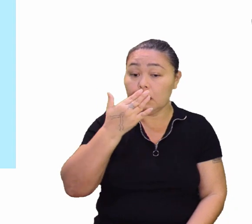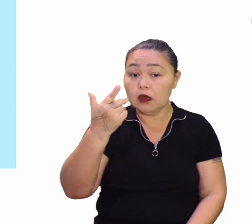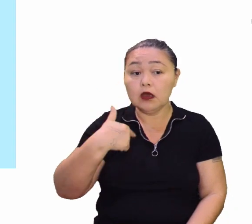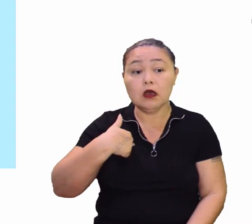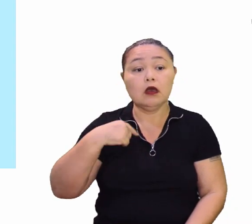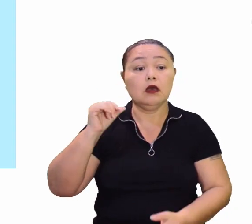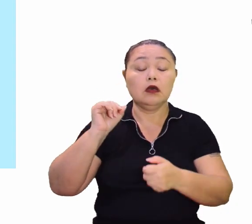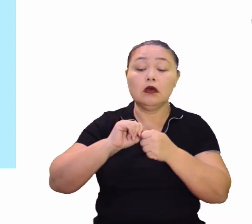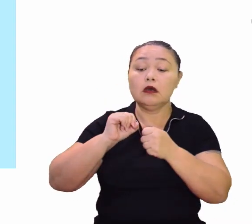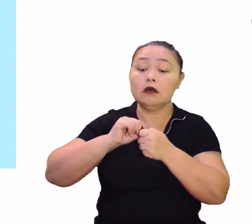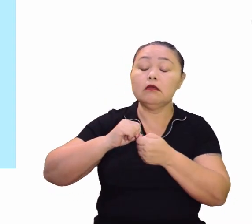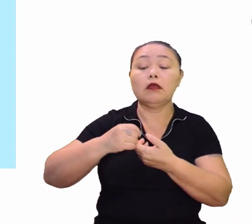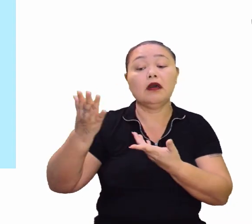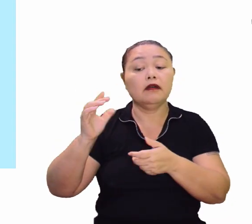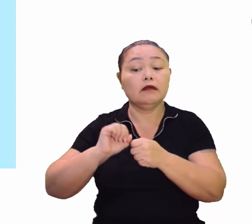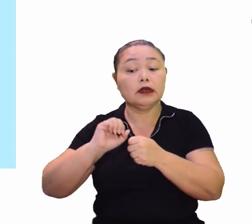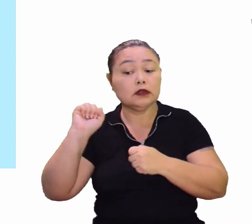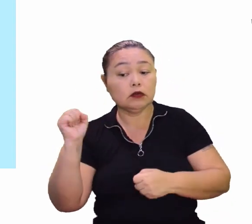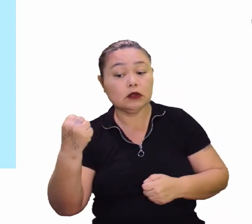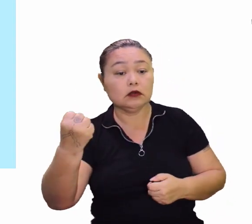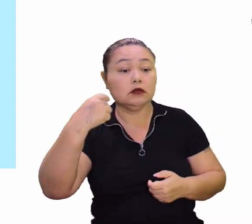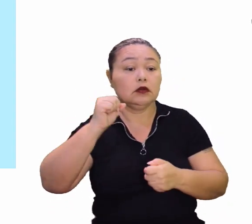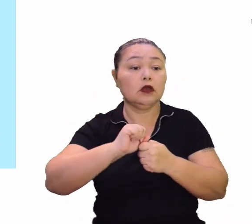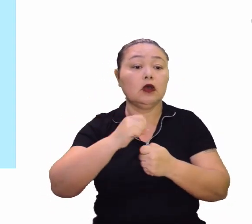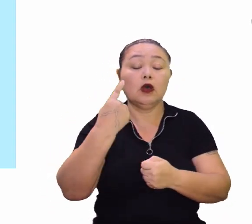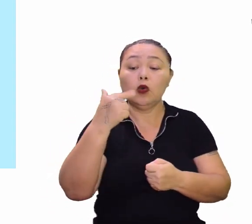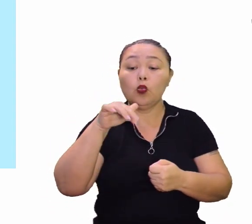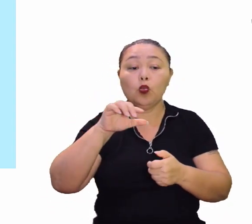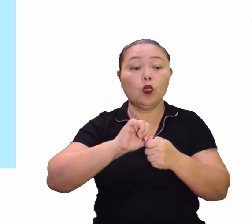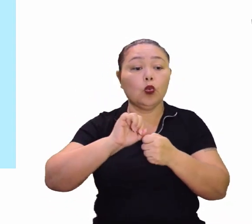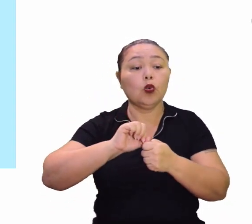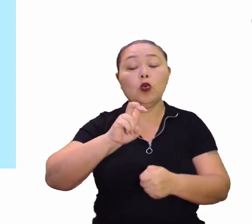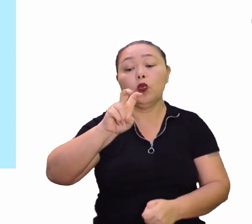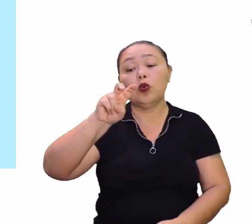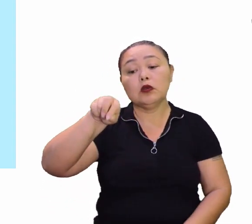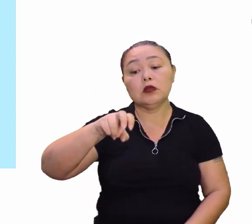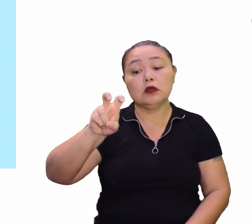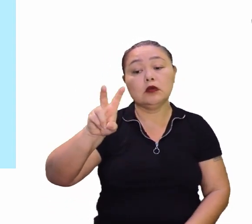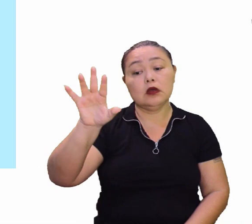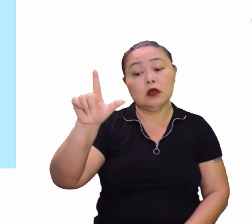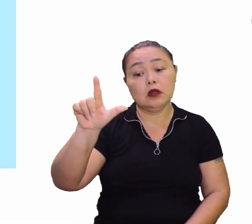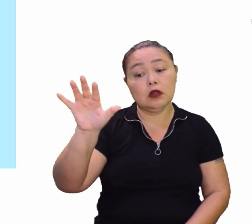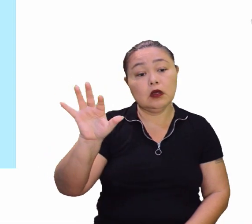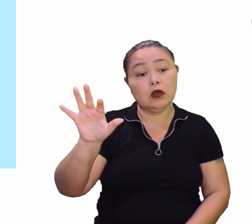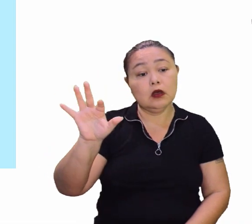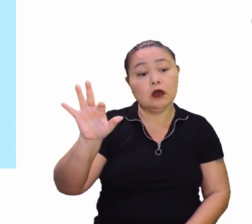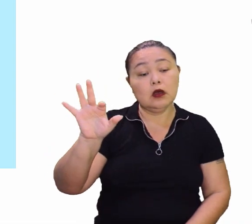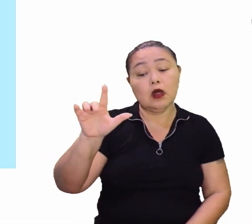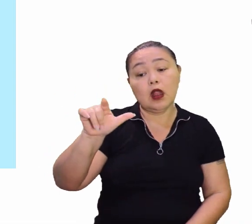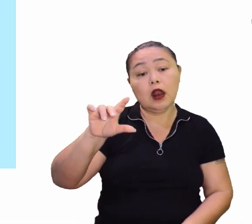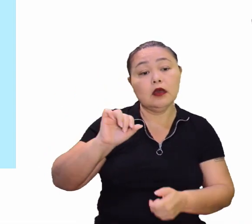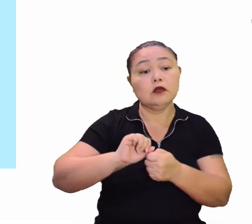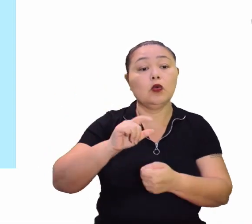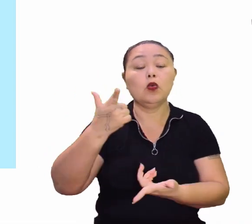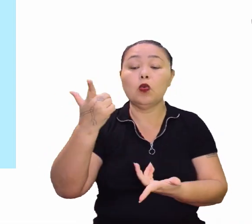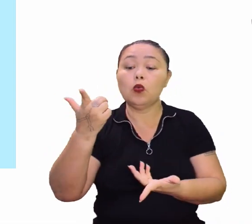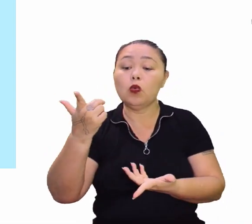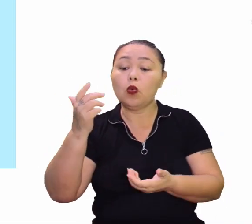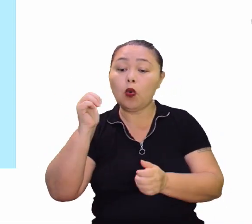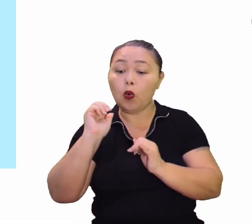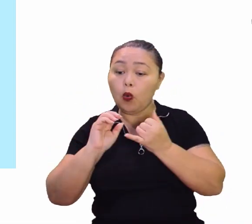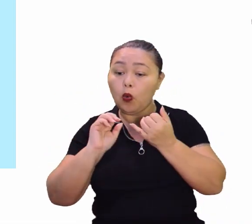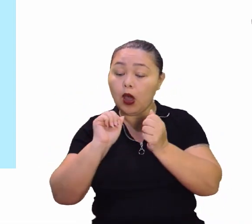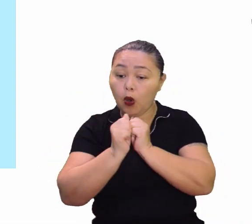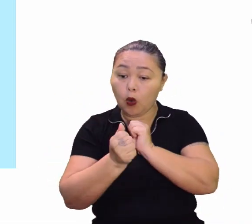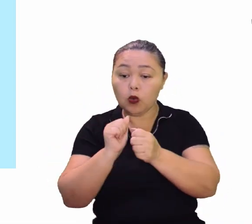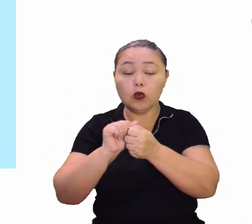fazer uma cerveja de um litro, utiliza no mínimo aí 5,5 litros de água. Um arroz de um